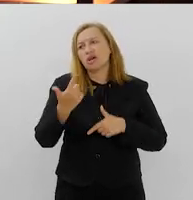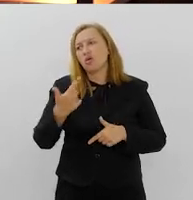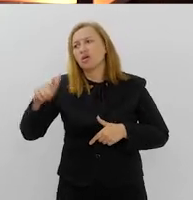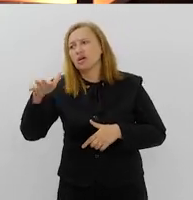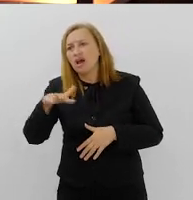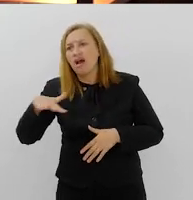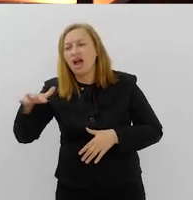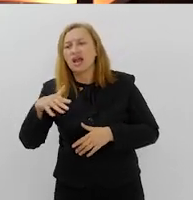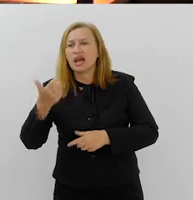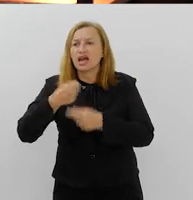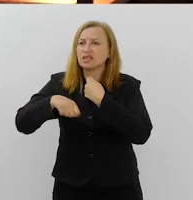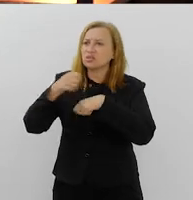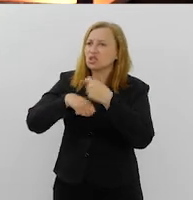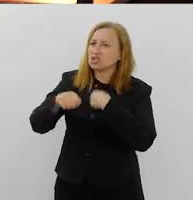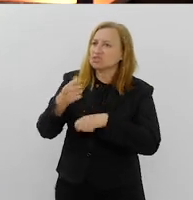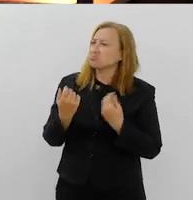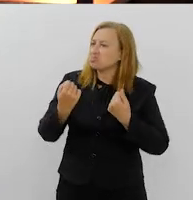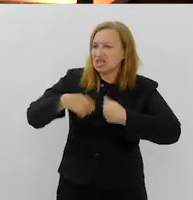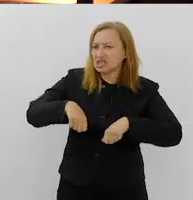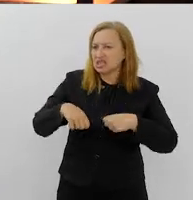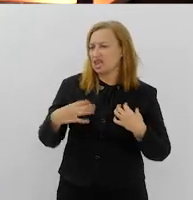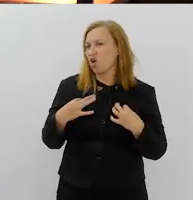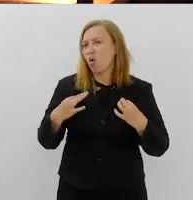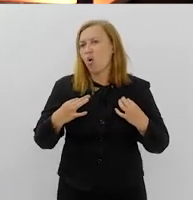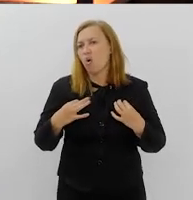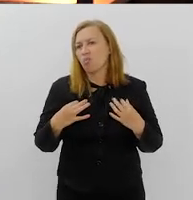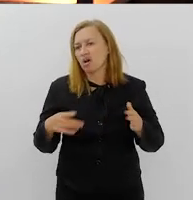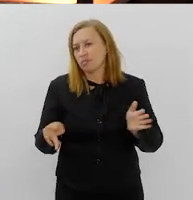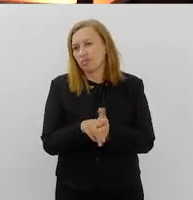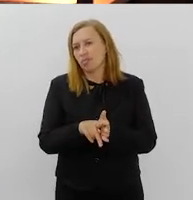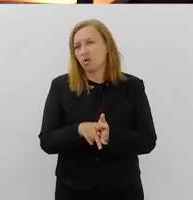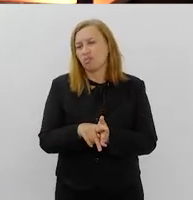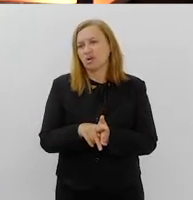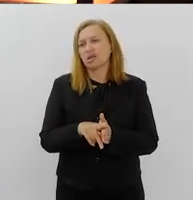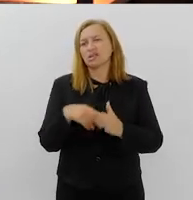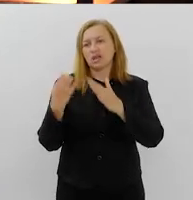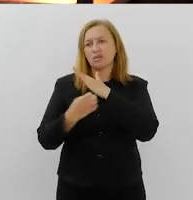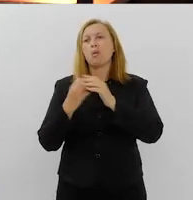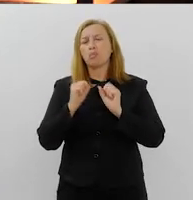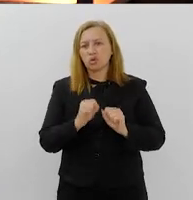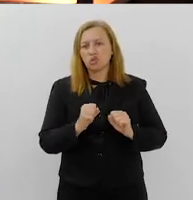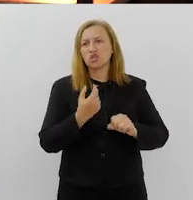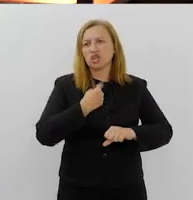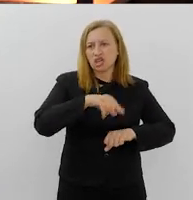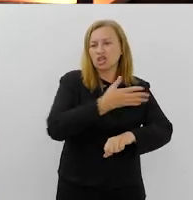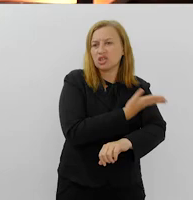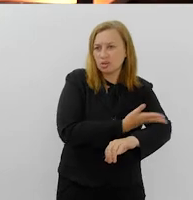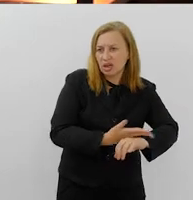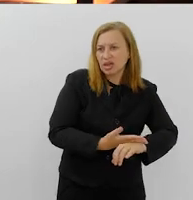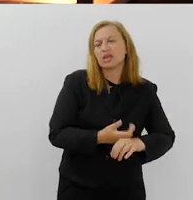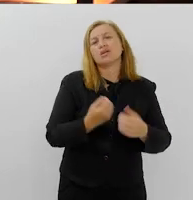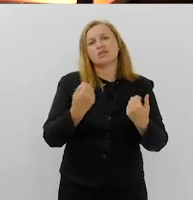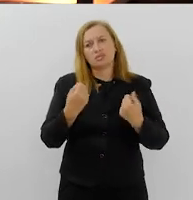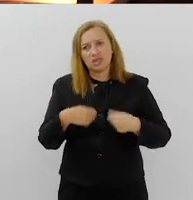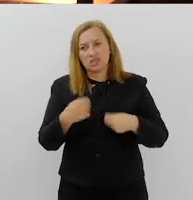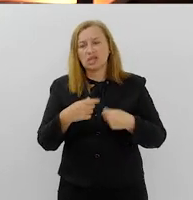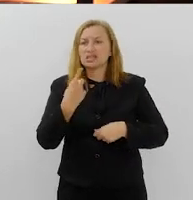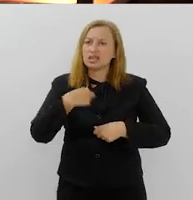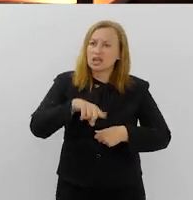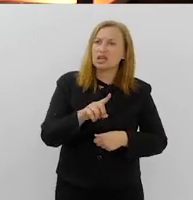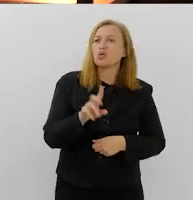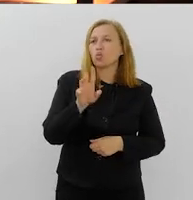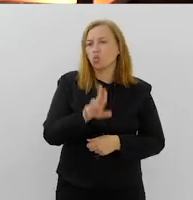setor administrativo e tal, então eu não tinha mais a necessidade de um uniforme. Então eu podia ir de branco se eu tivesse de preceito,